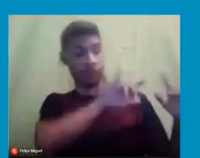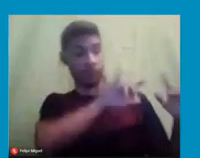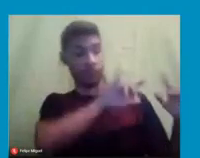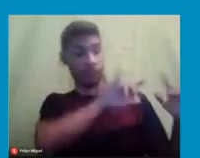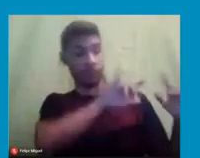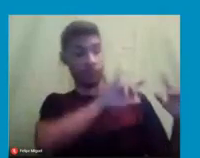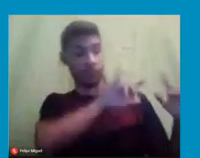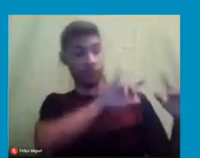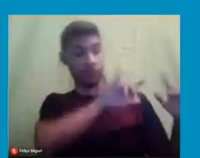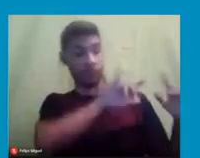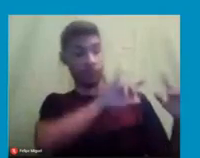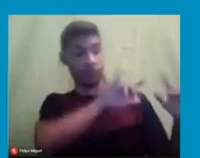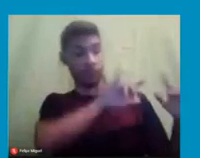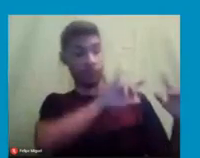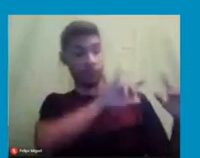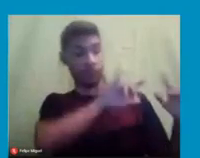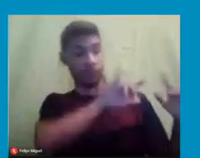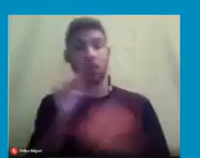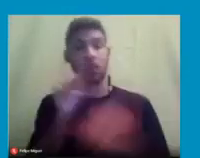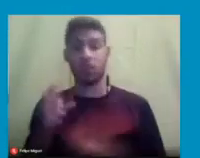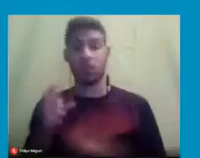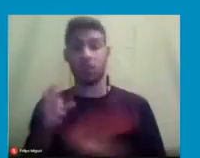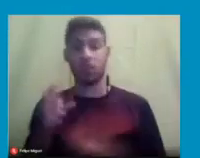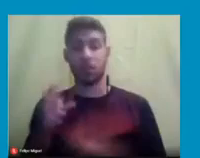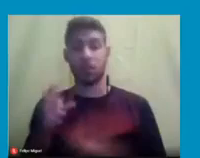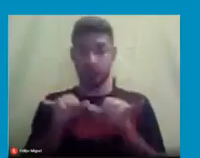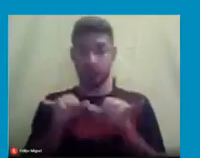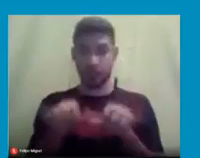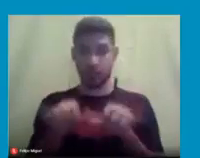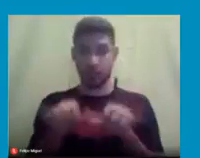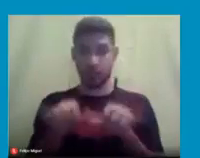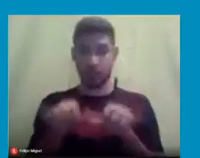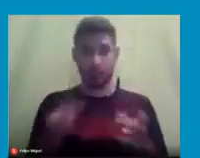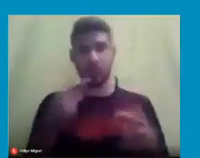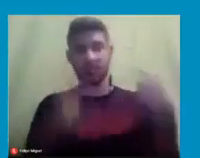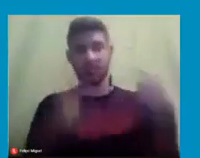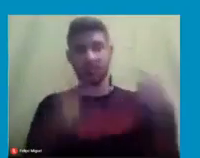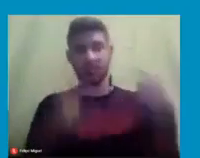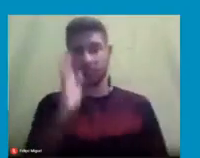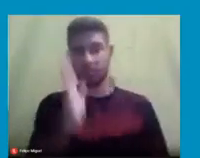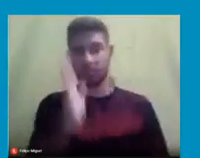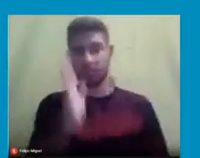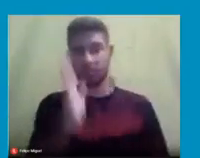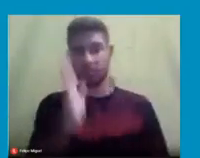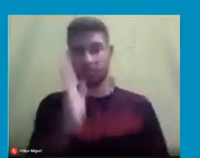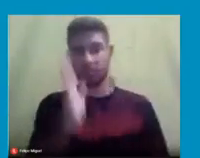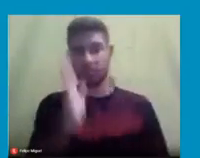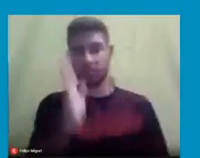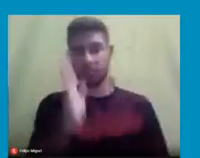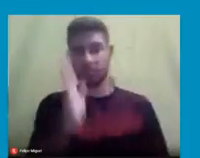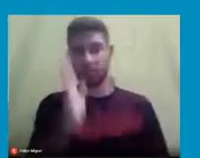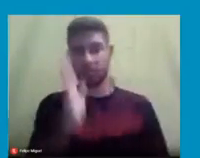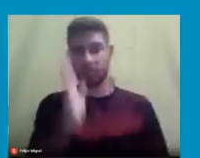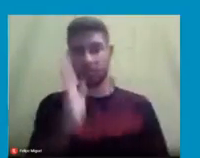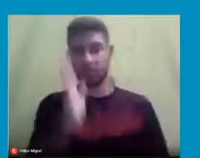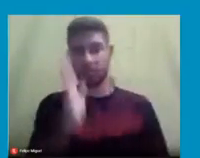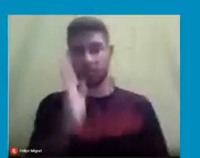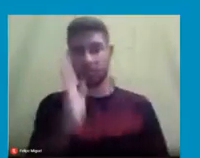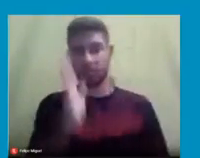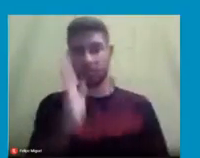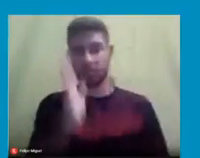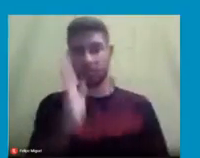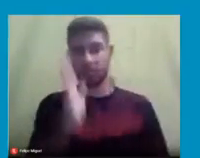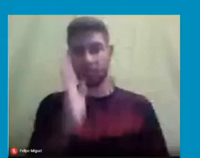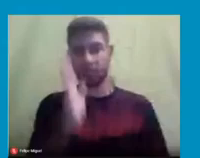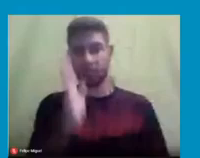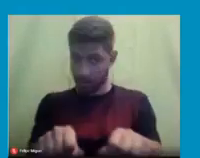Brasil. O mercado de trabalho, isso a gente já discutiu muito isso, o mercado de trabalho foi tomado,